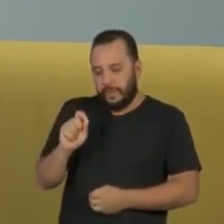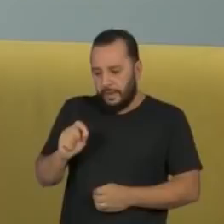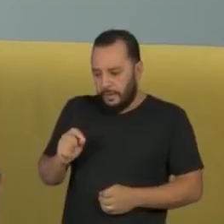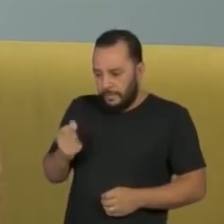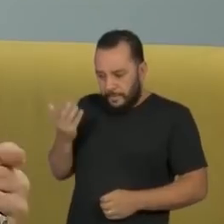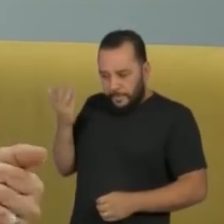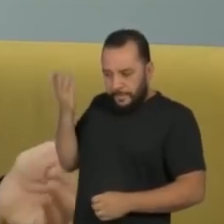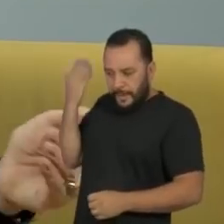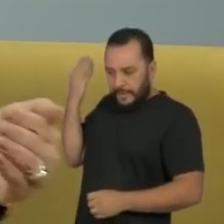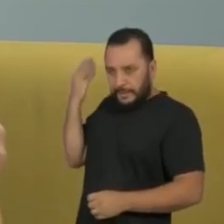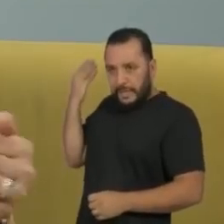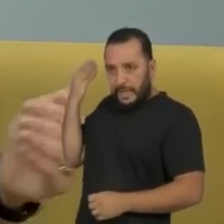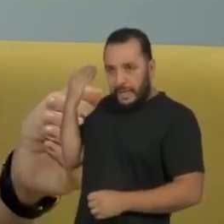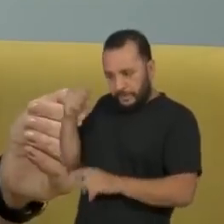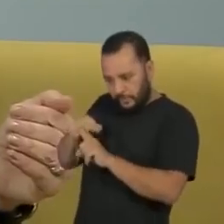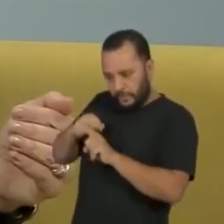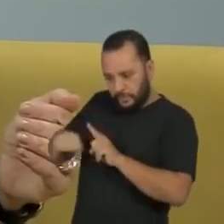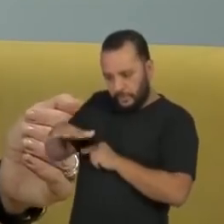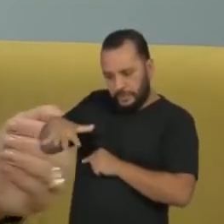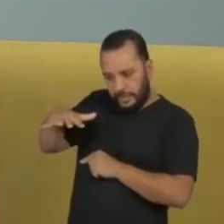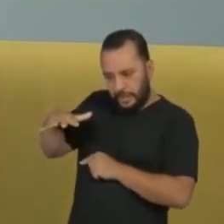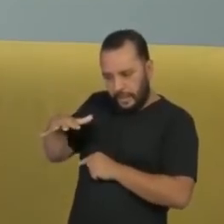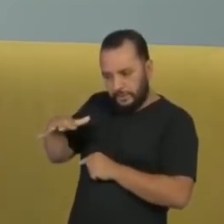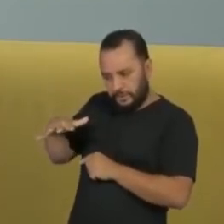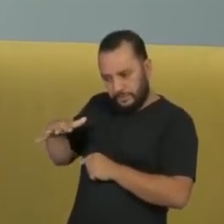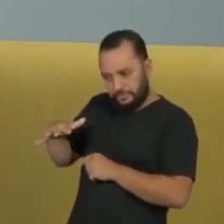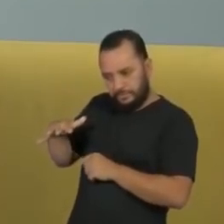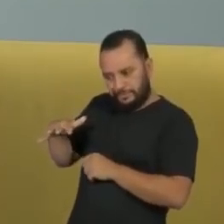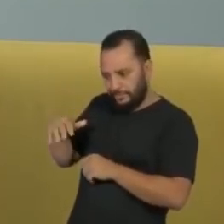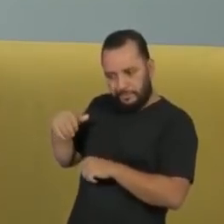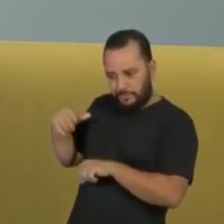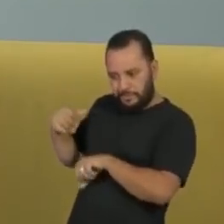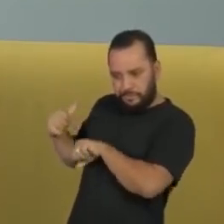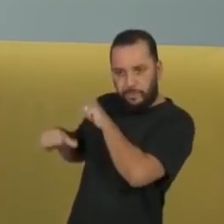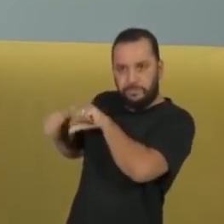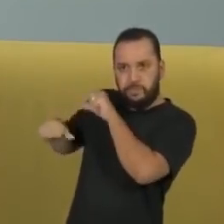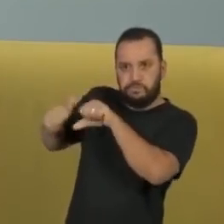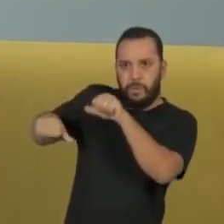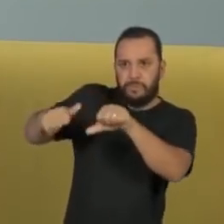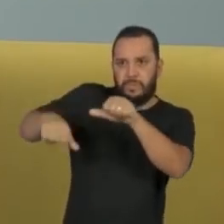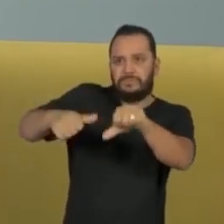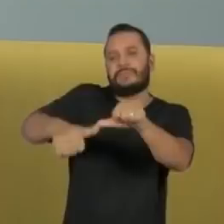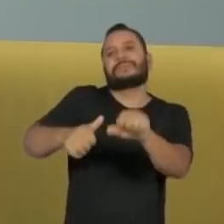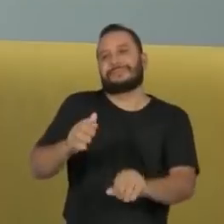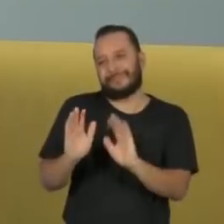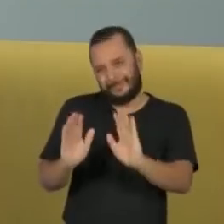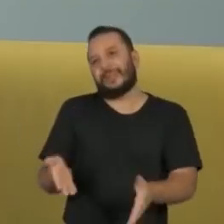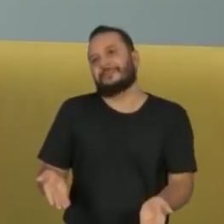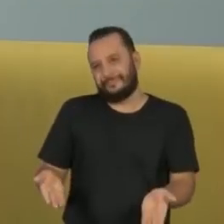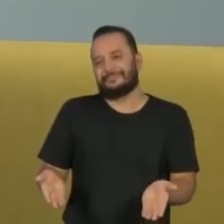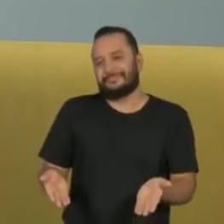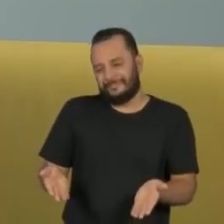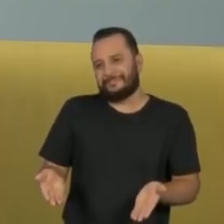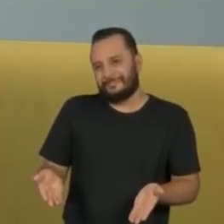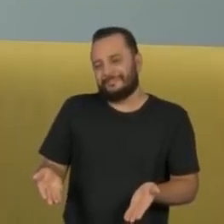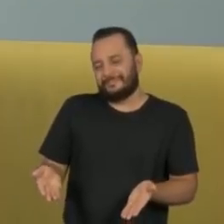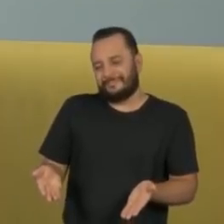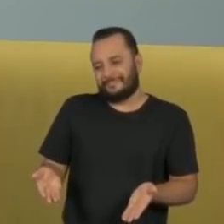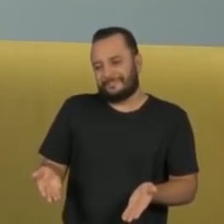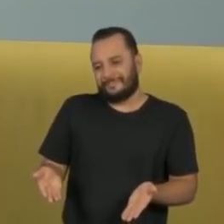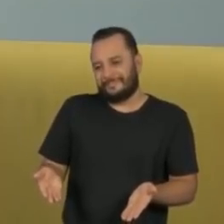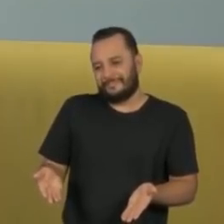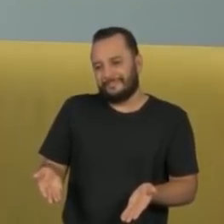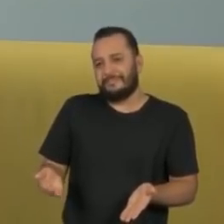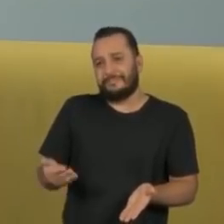eles forjaram as suas trajetórias profissionais já mudou muito. Então, essa é a primeira questão. Né? Então,